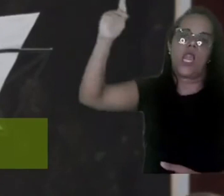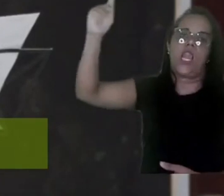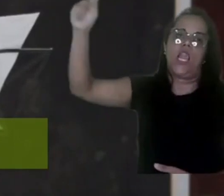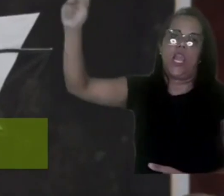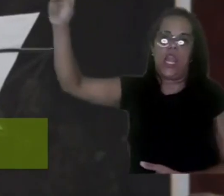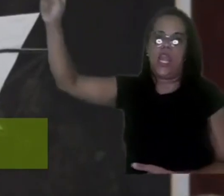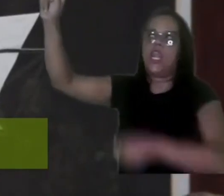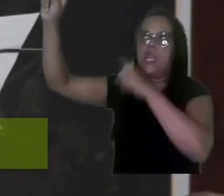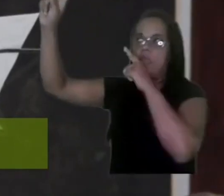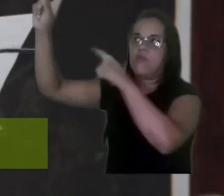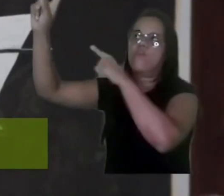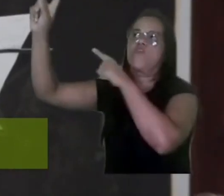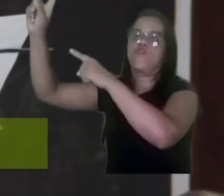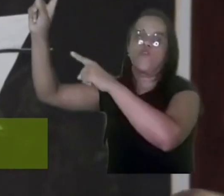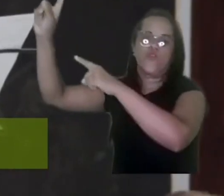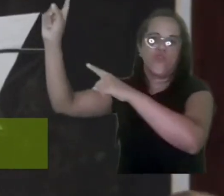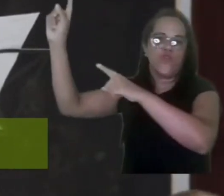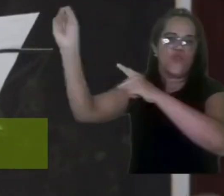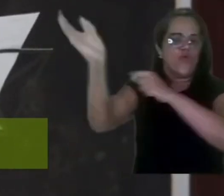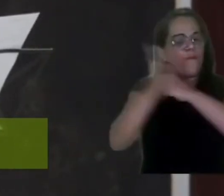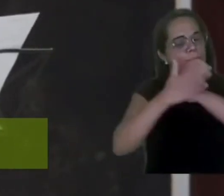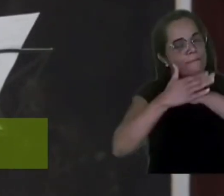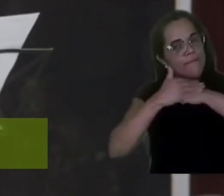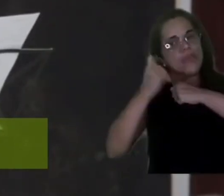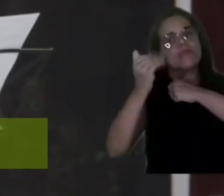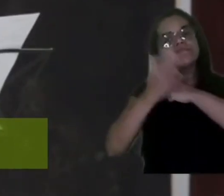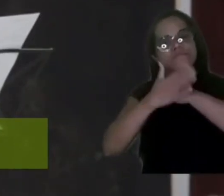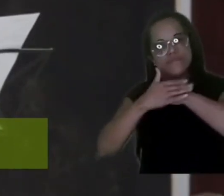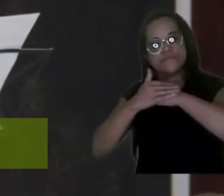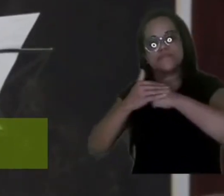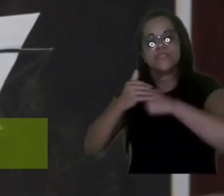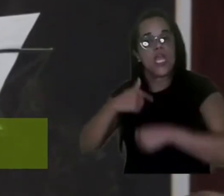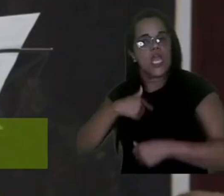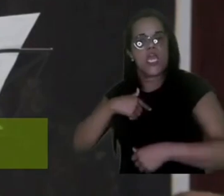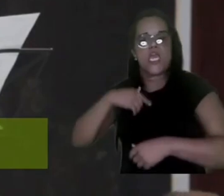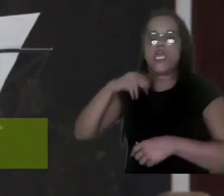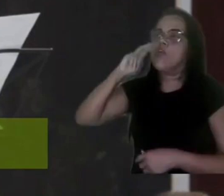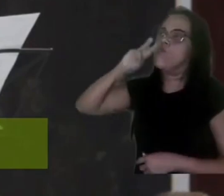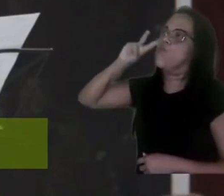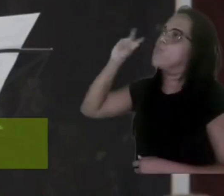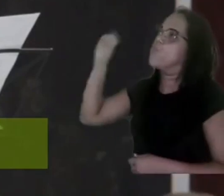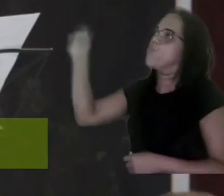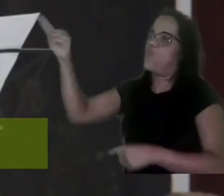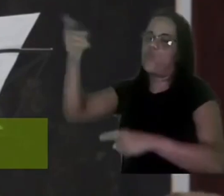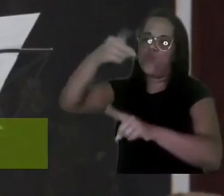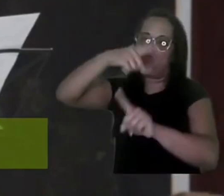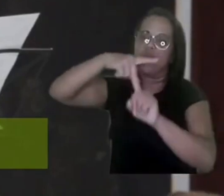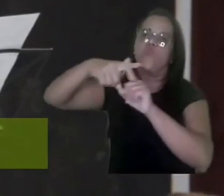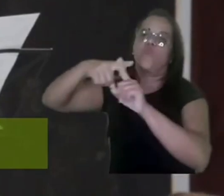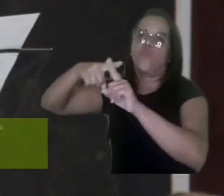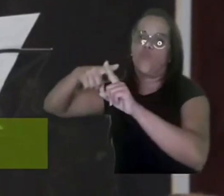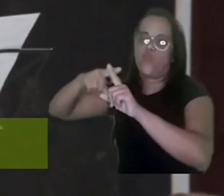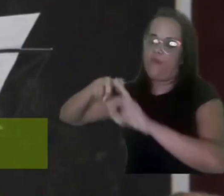chora aos pés da cruz, clamando em nome de Jesus,